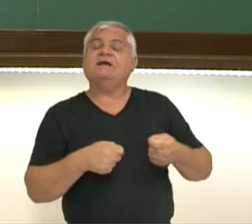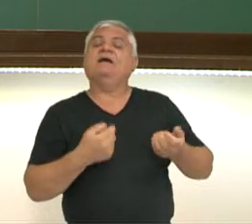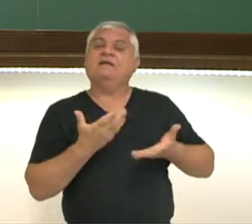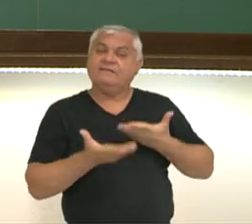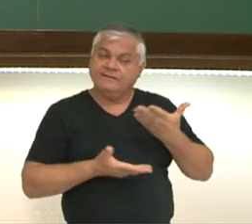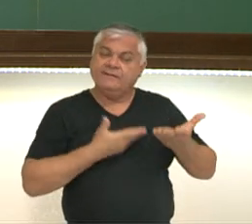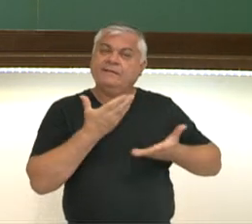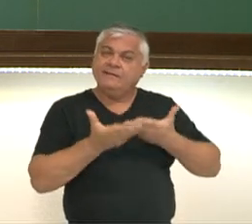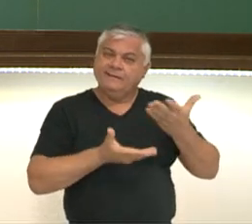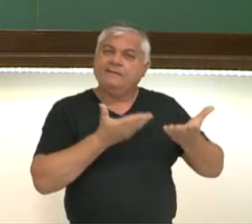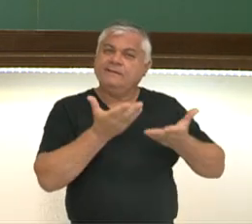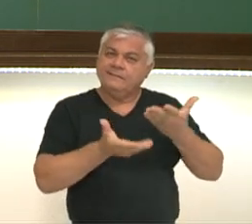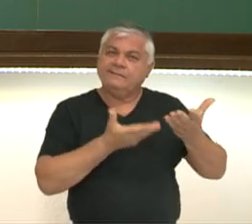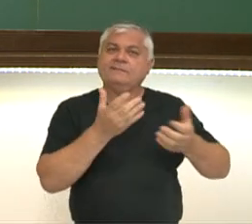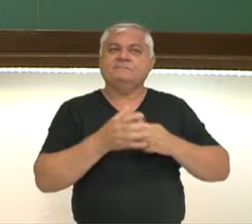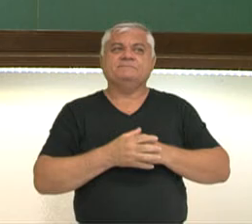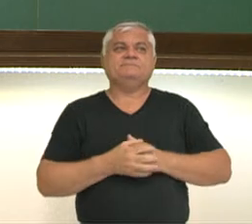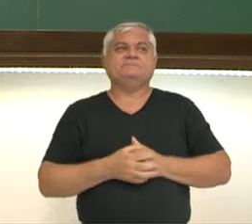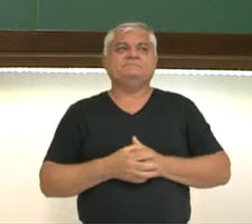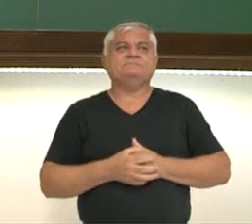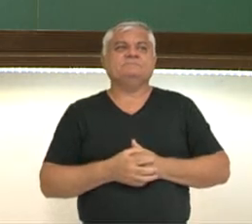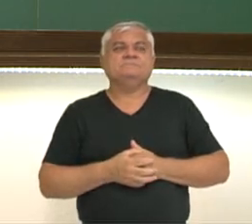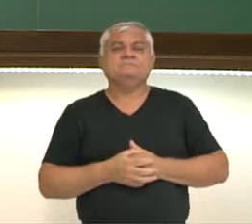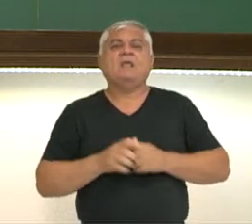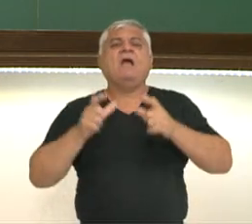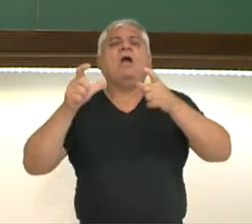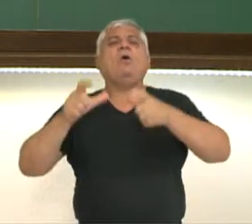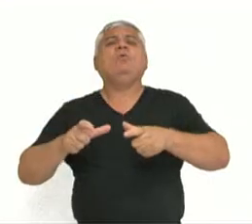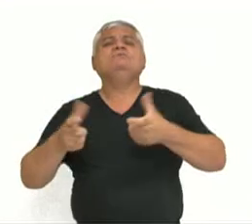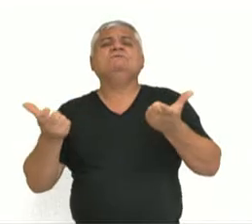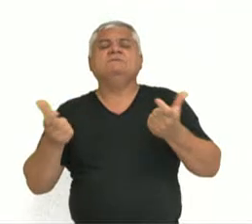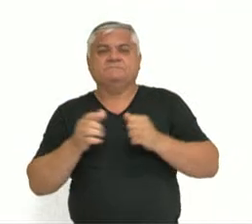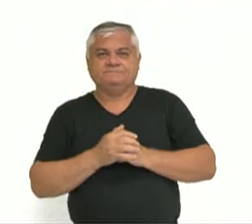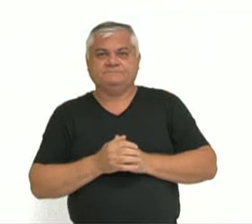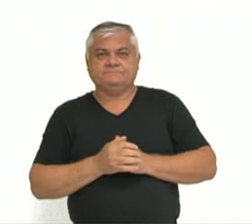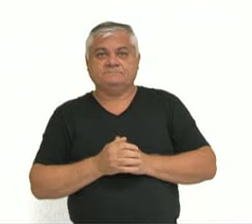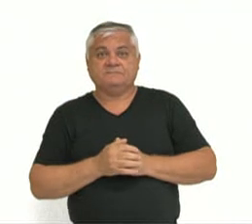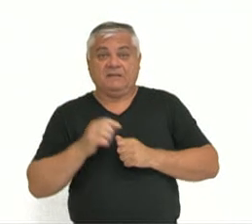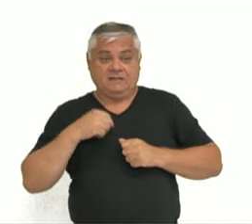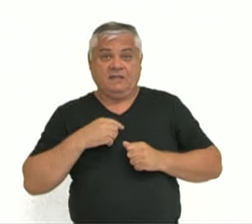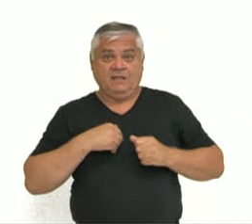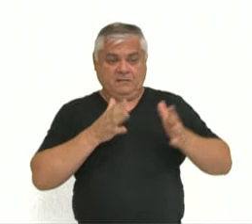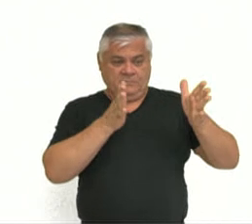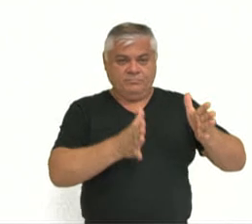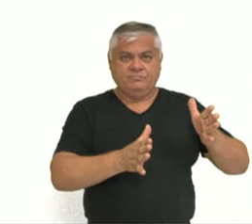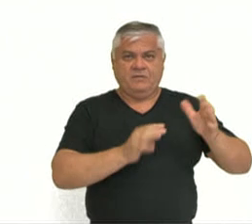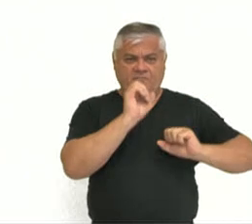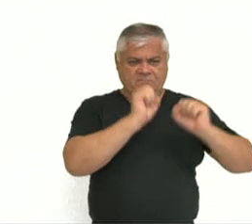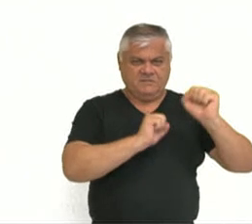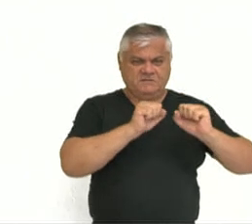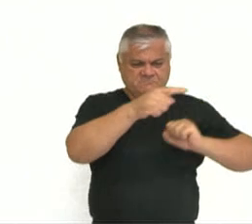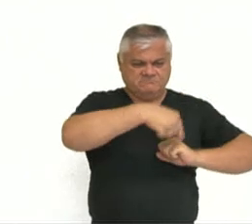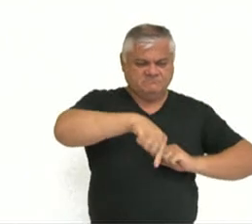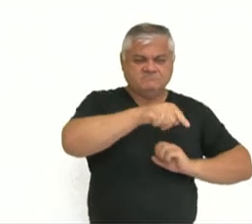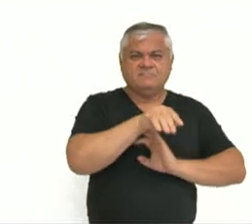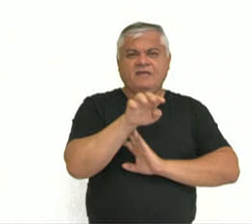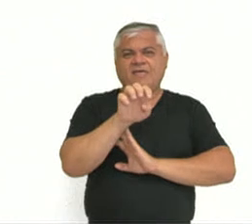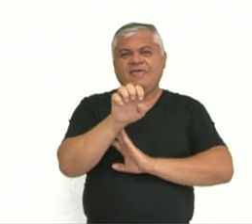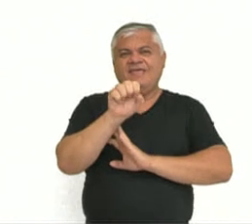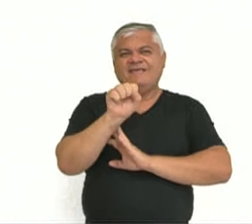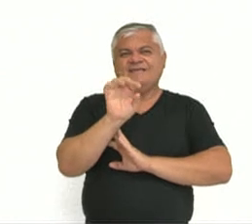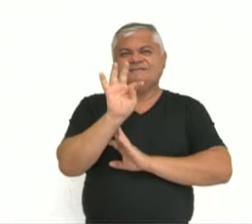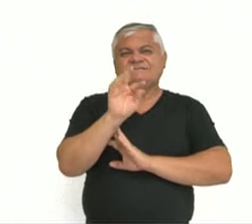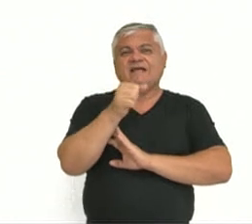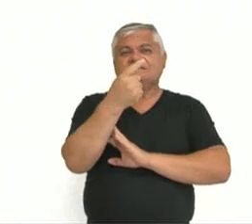também por esse motivo que ela precisa ser tratada e onde que ela é tratada bom ela é tratada lá nas estações de tratamento